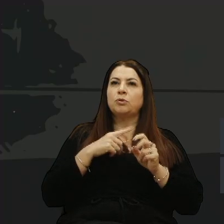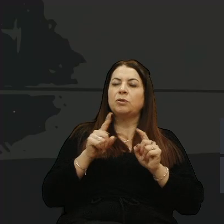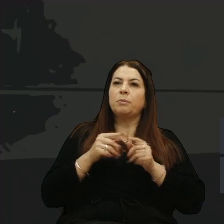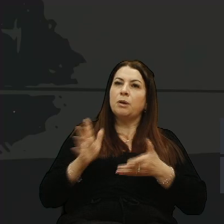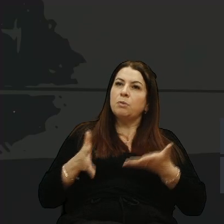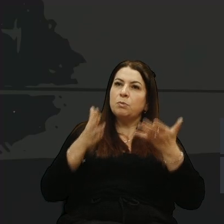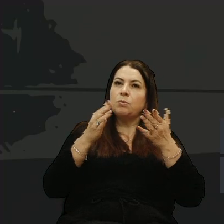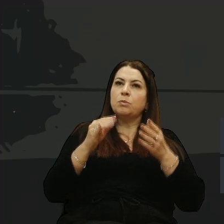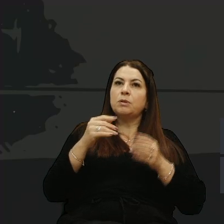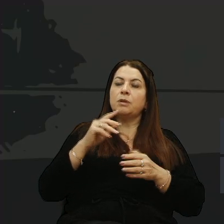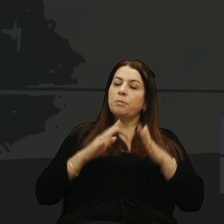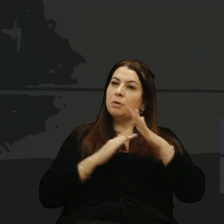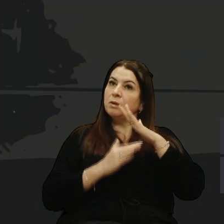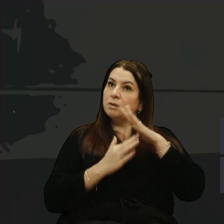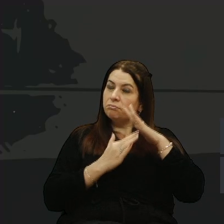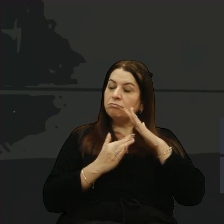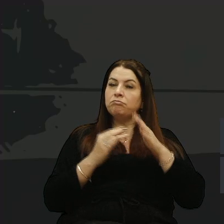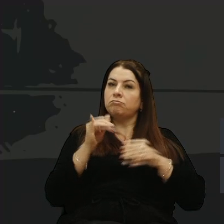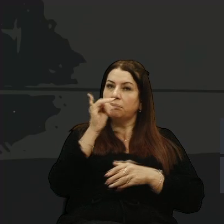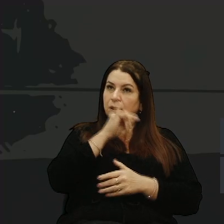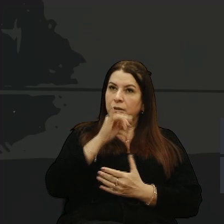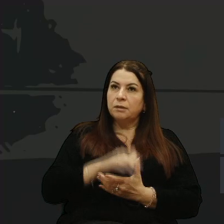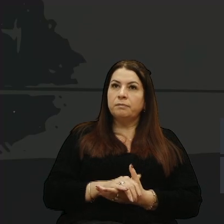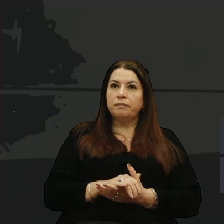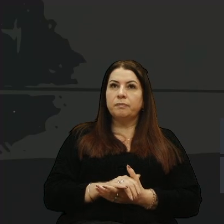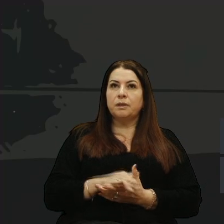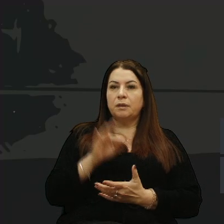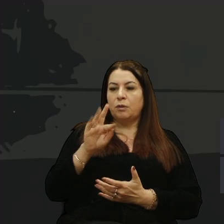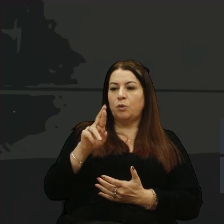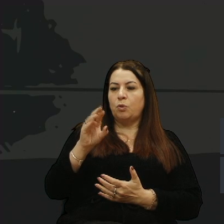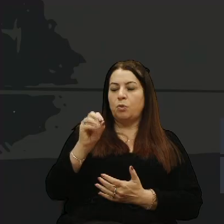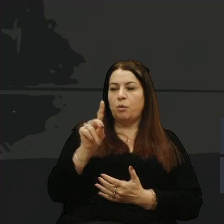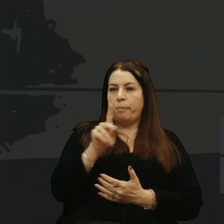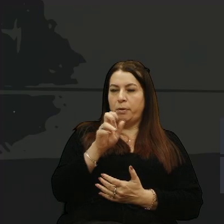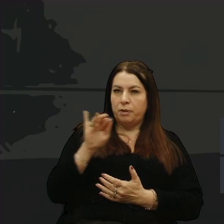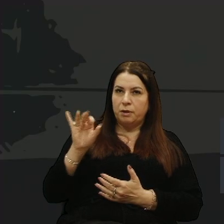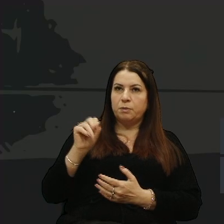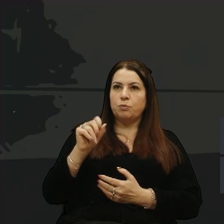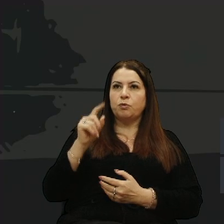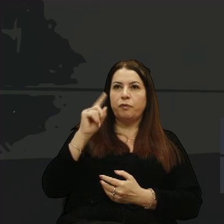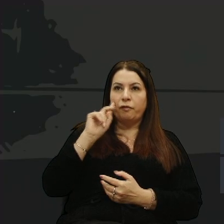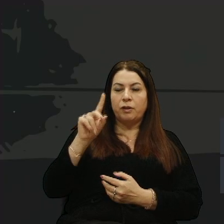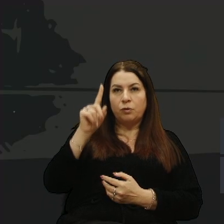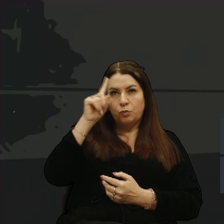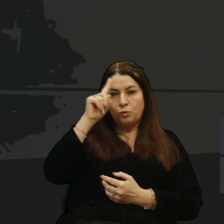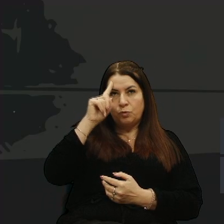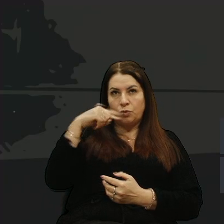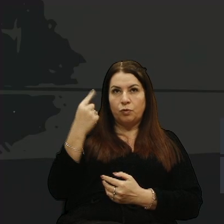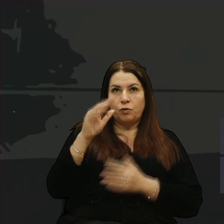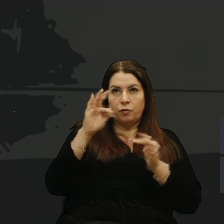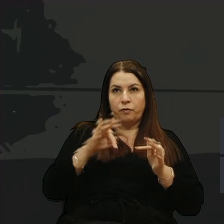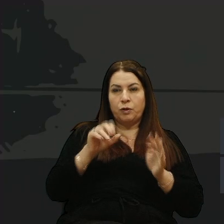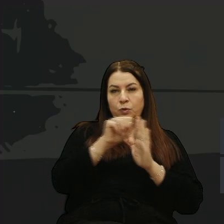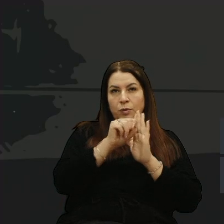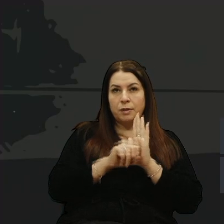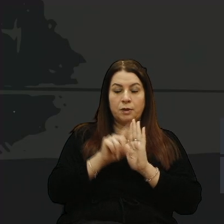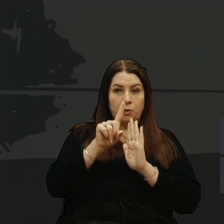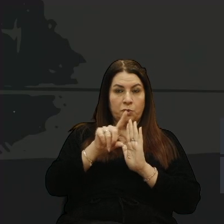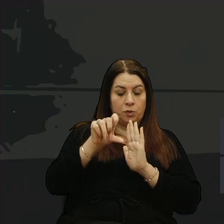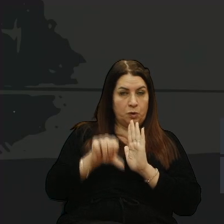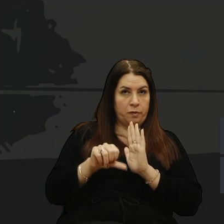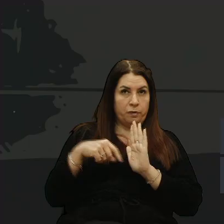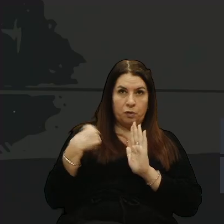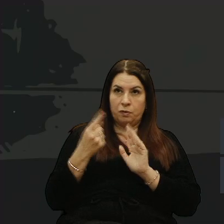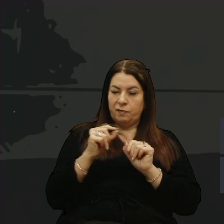imigração italiana, ao tropeirismo, recriando o cotidiano comunitário no final do século XIX.